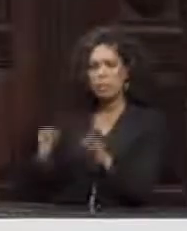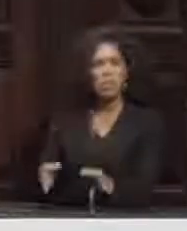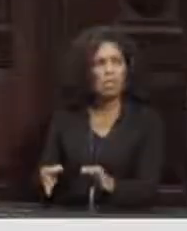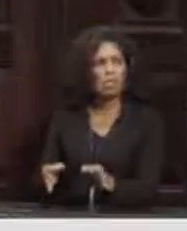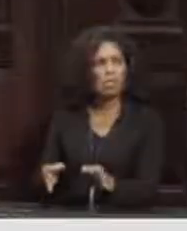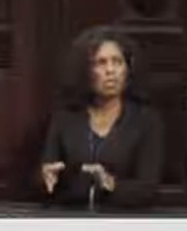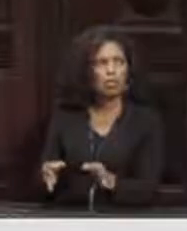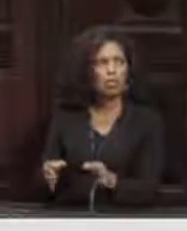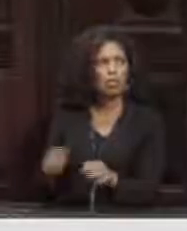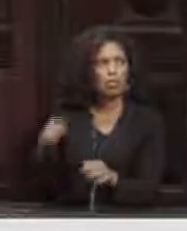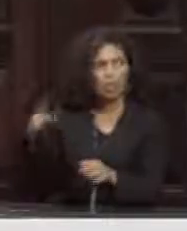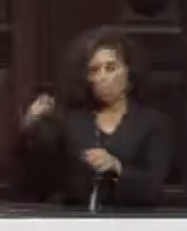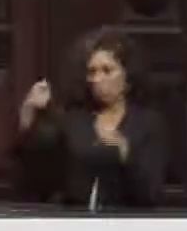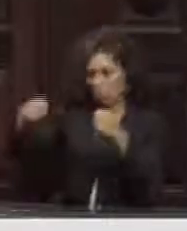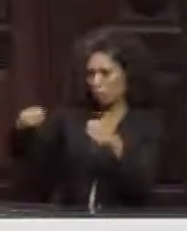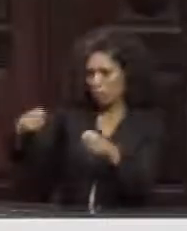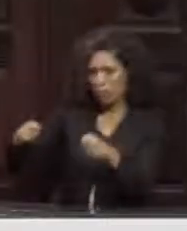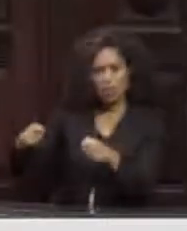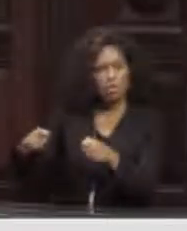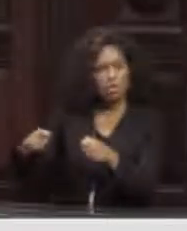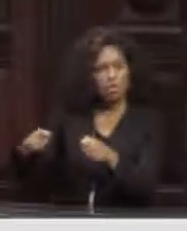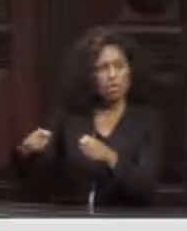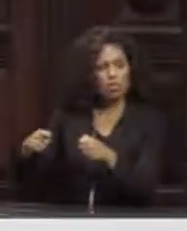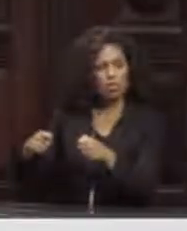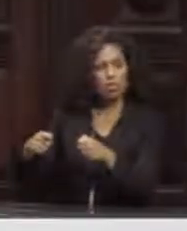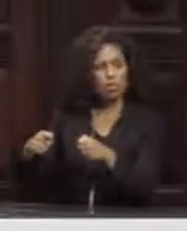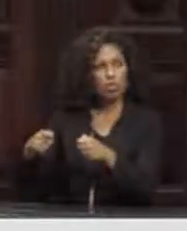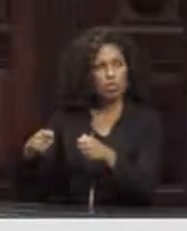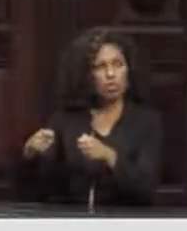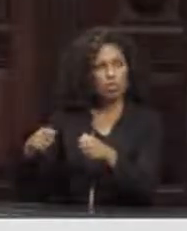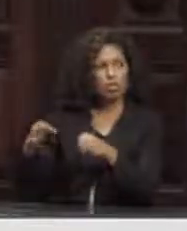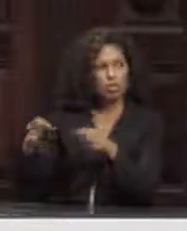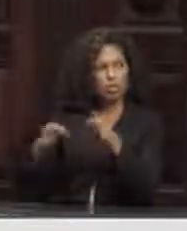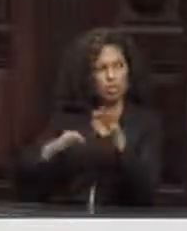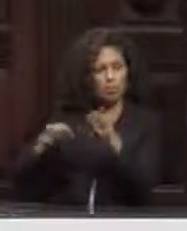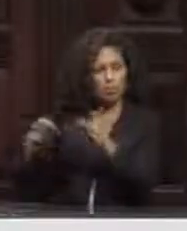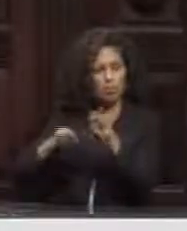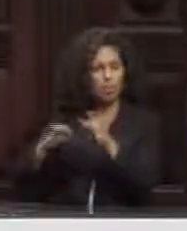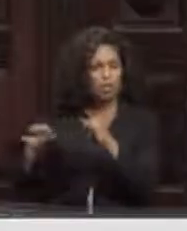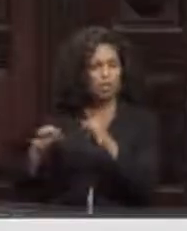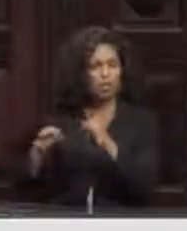de anular uma sessão que foi feita